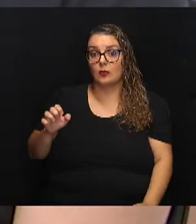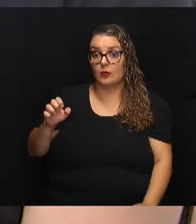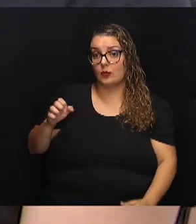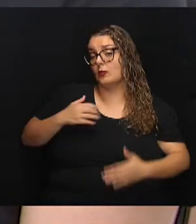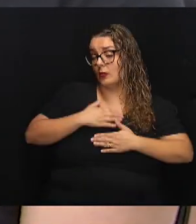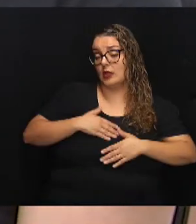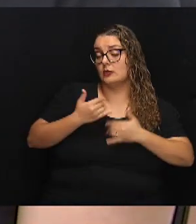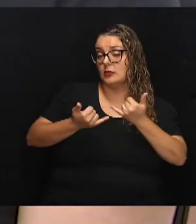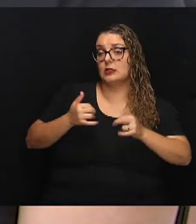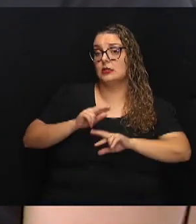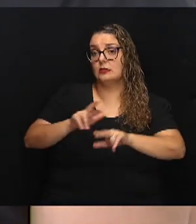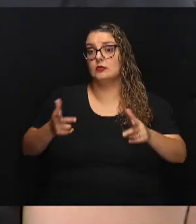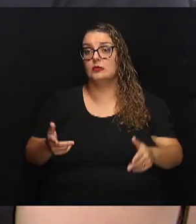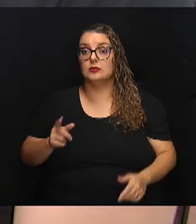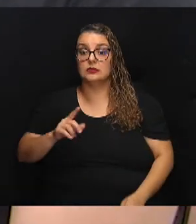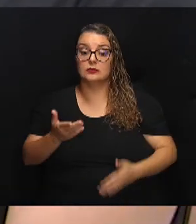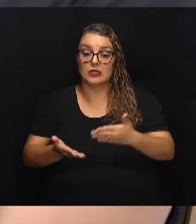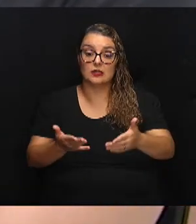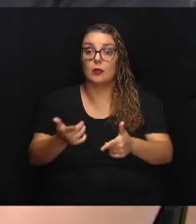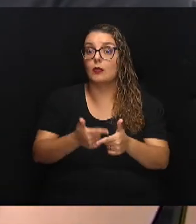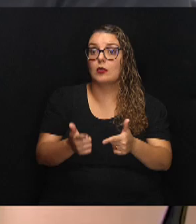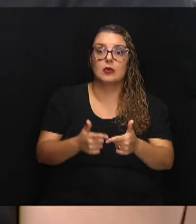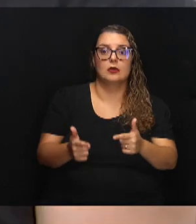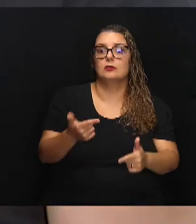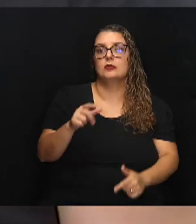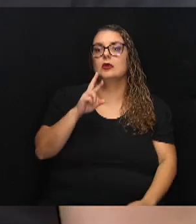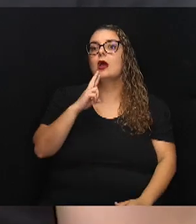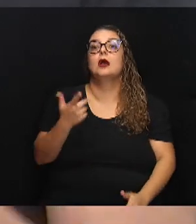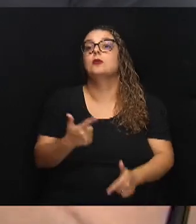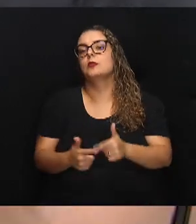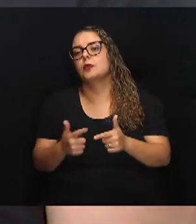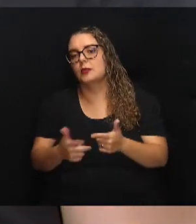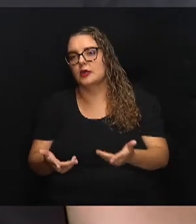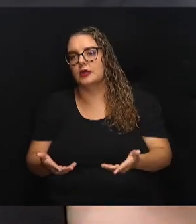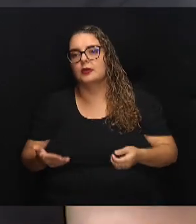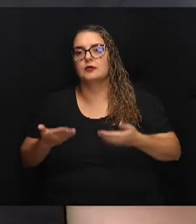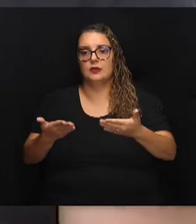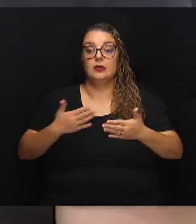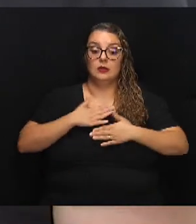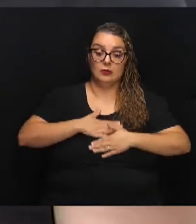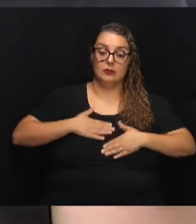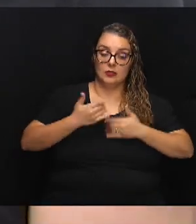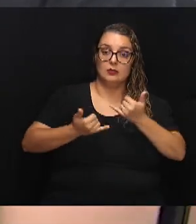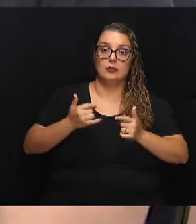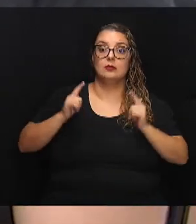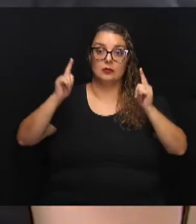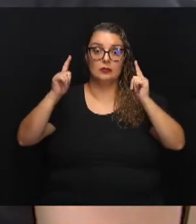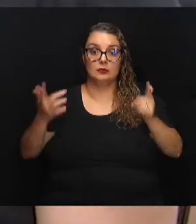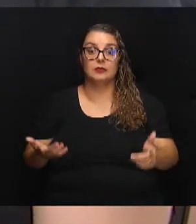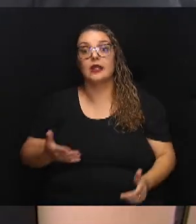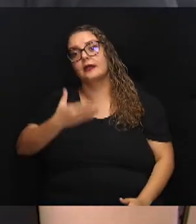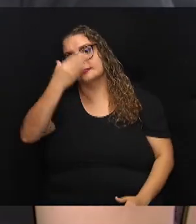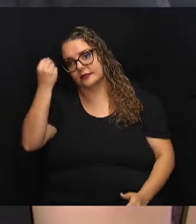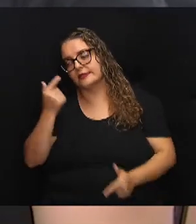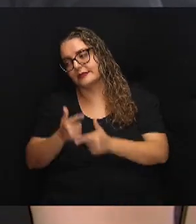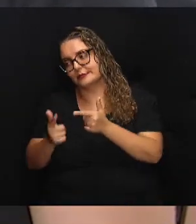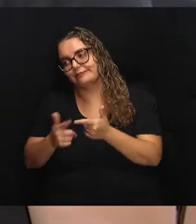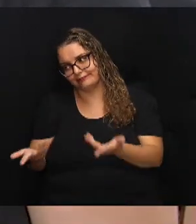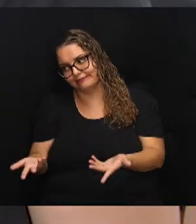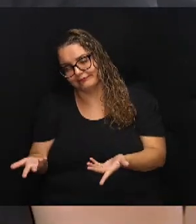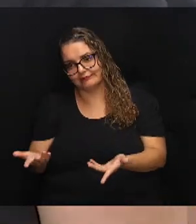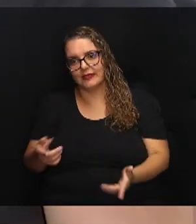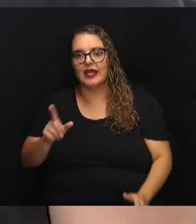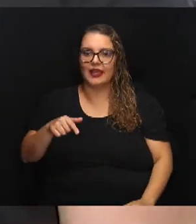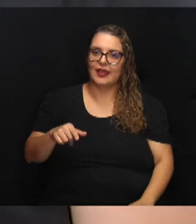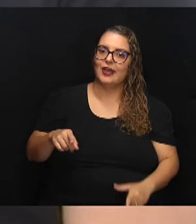trabalhando com problema. Né? Eu não estou tendo que resolver problema dos outros, eu estou trazendo entretenimento para as outras pessoas. Então isso daí eu acho que é uma coisa que game